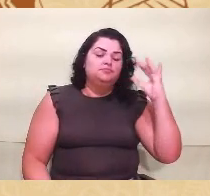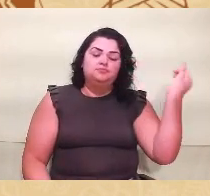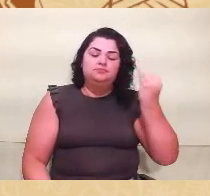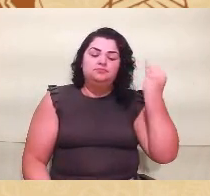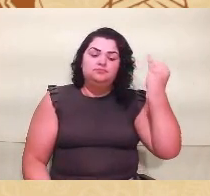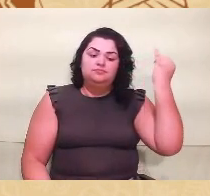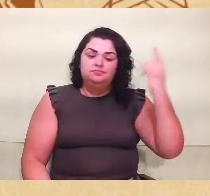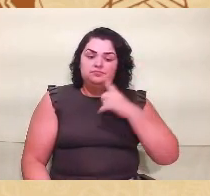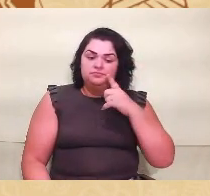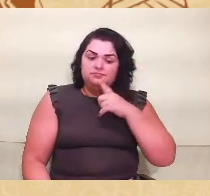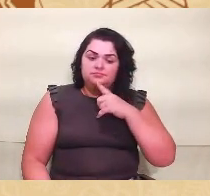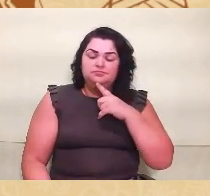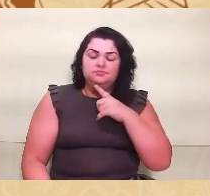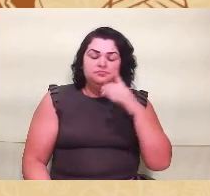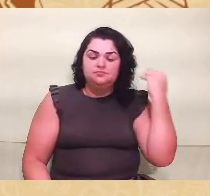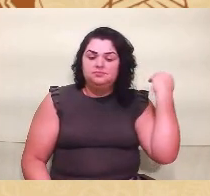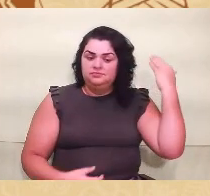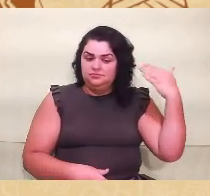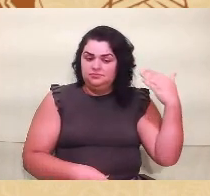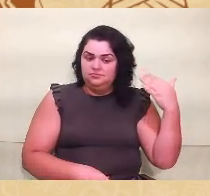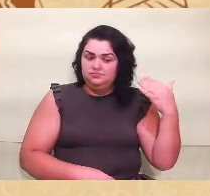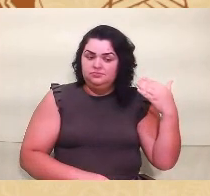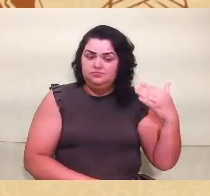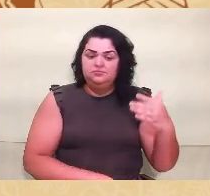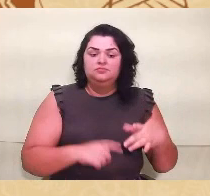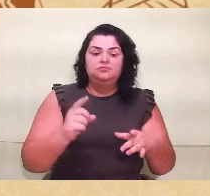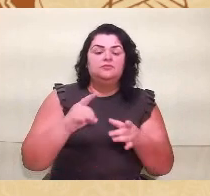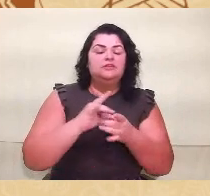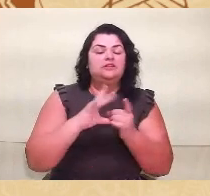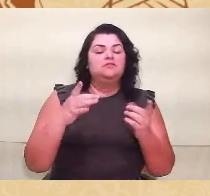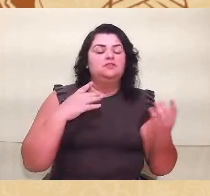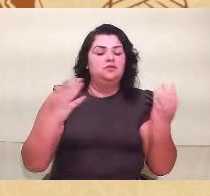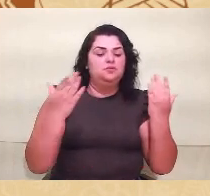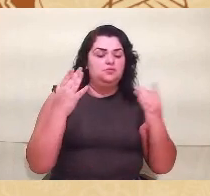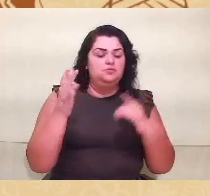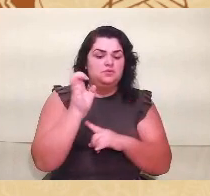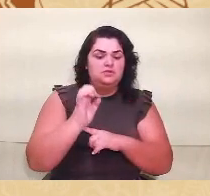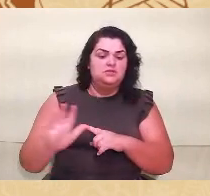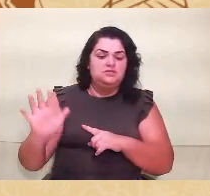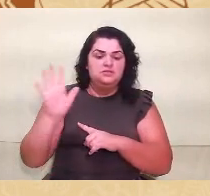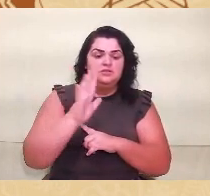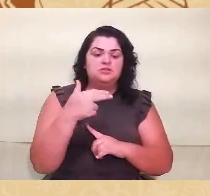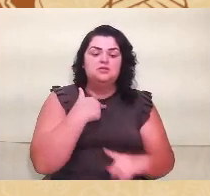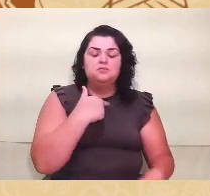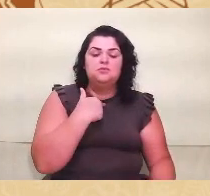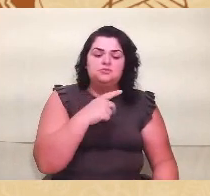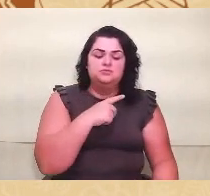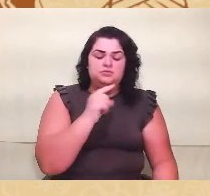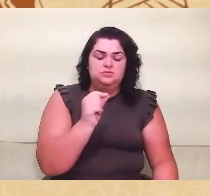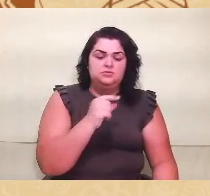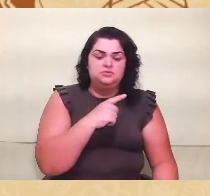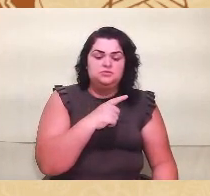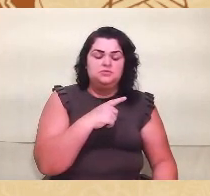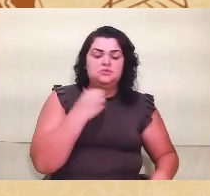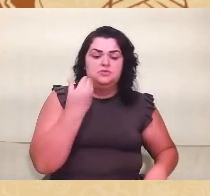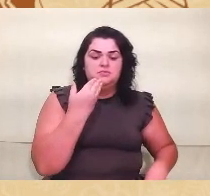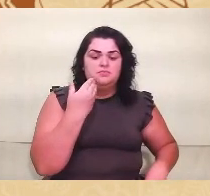os originários, é a livre consulta. O Estado não pode tomar nenhuma atitude sem nos consultar